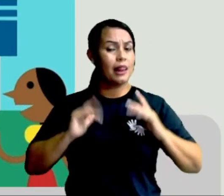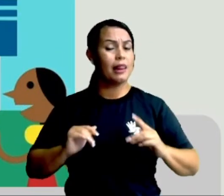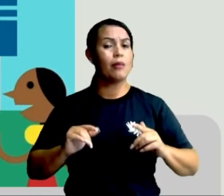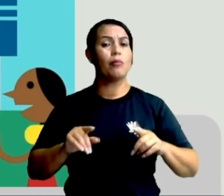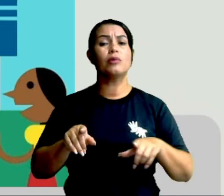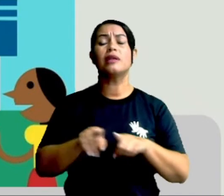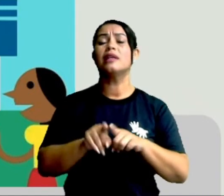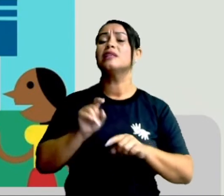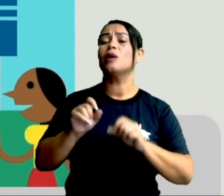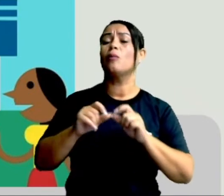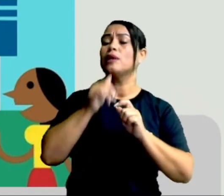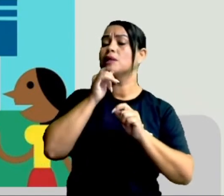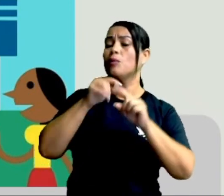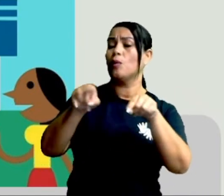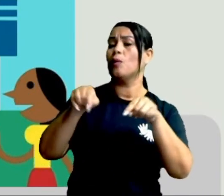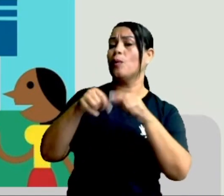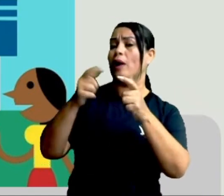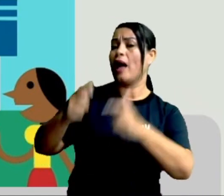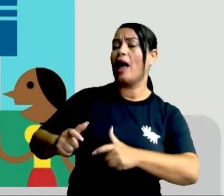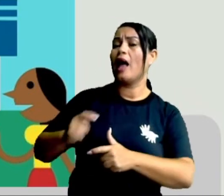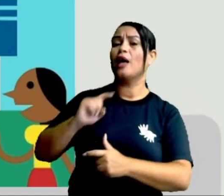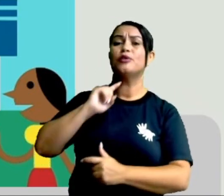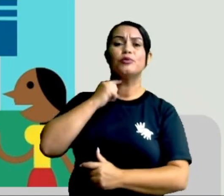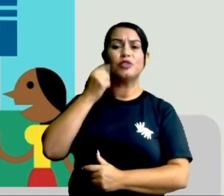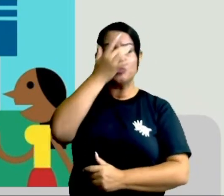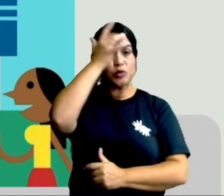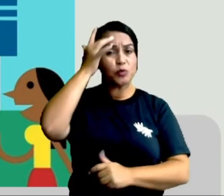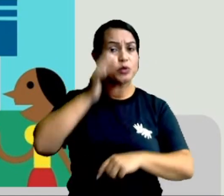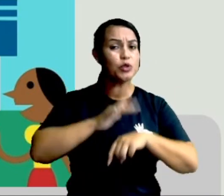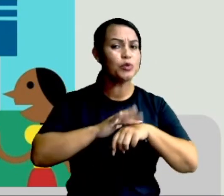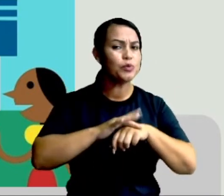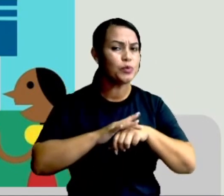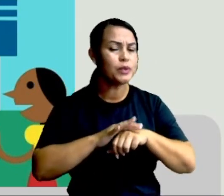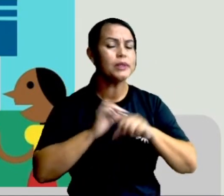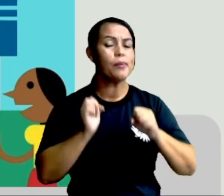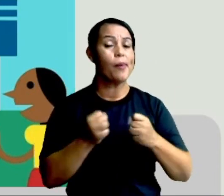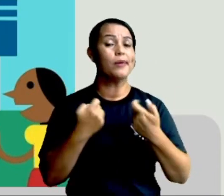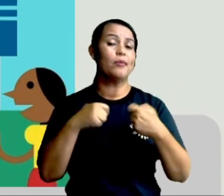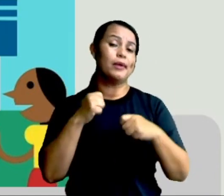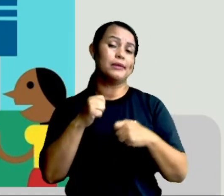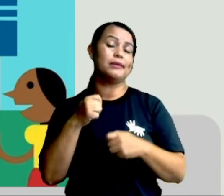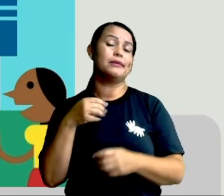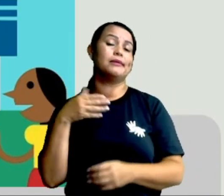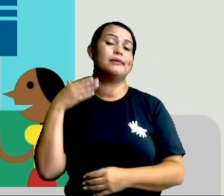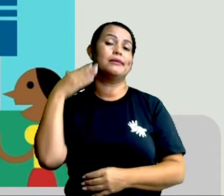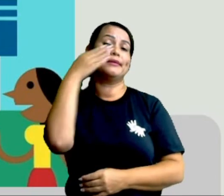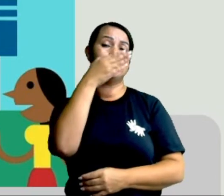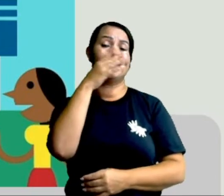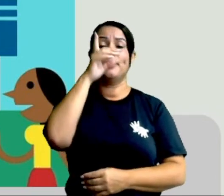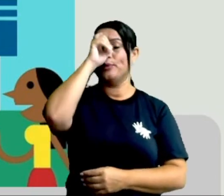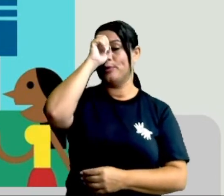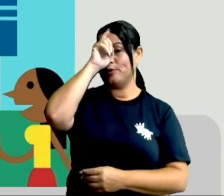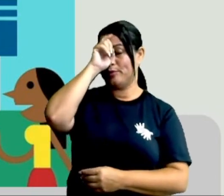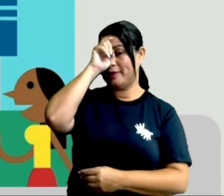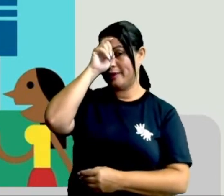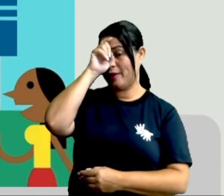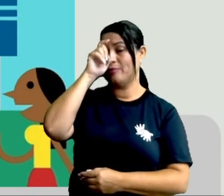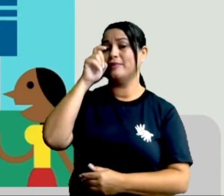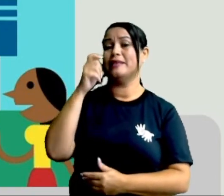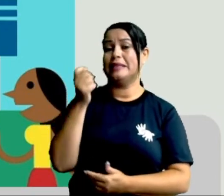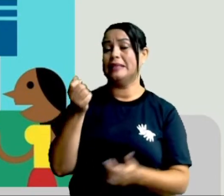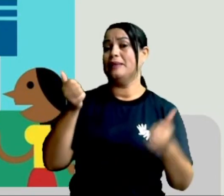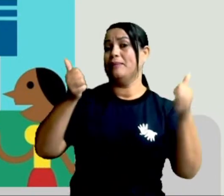deixar aquele ambiente sujo, fazer com que essas pessoas adoeçam e acabam precisando do Sistema Único de Saúde, onde vai ser bem mais